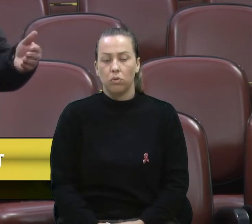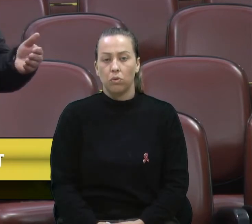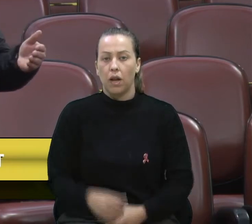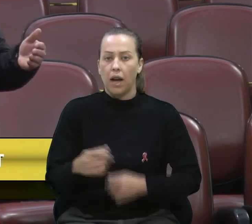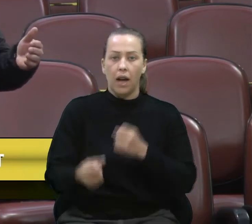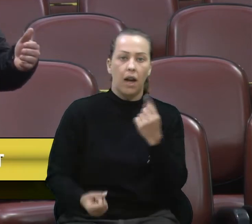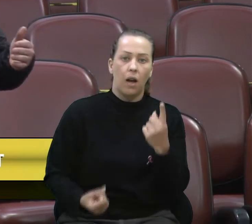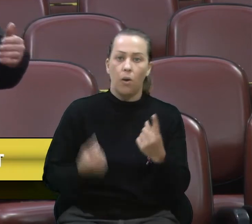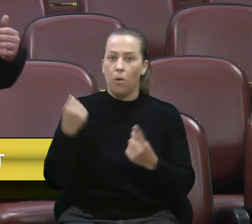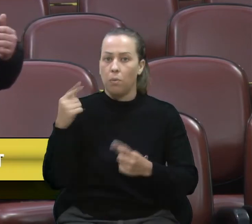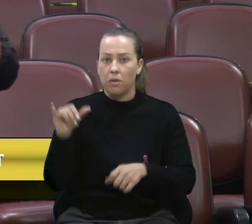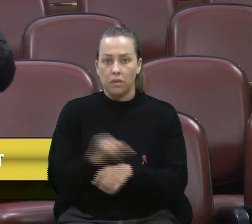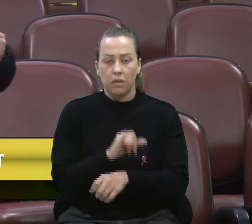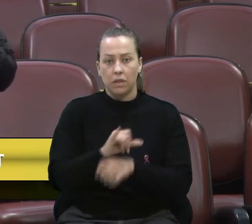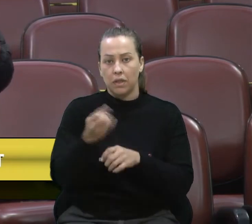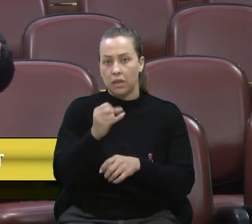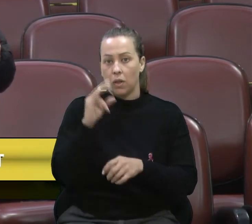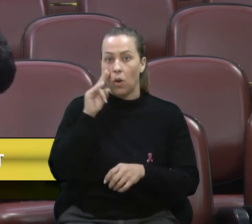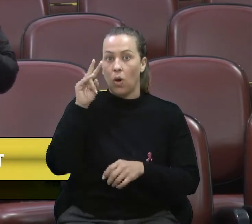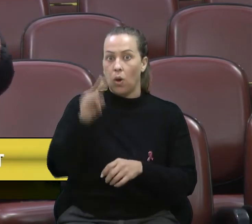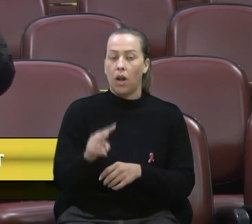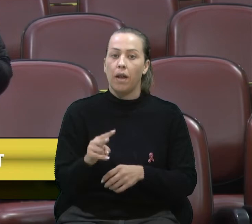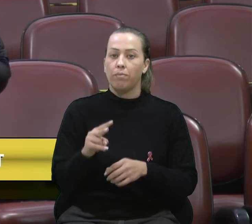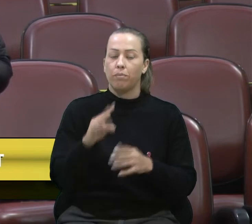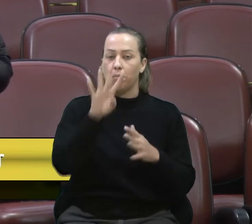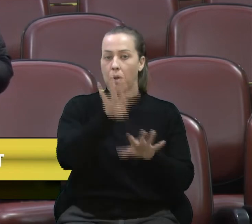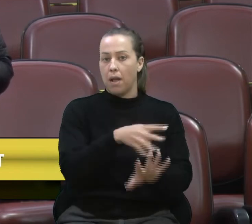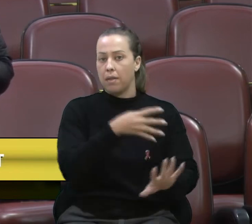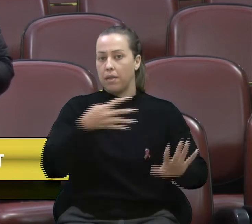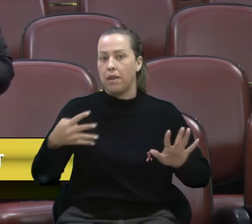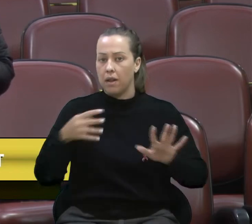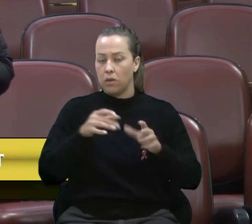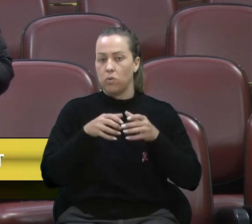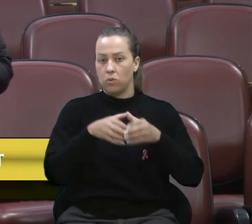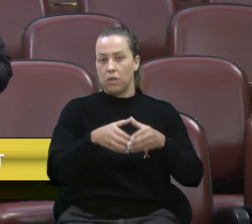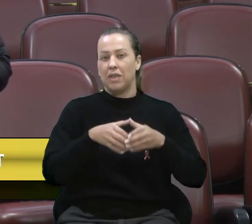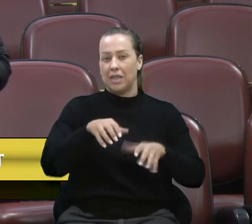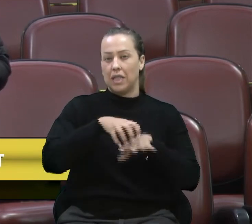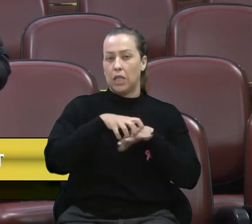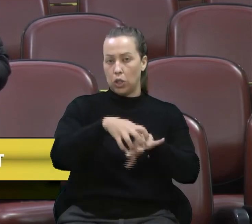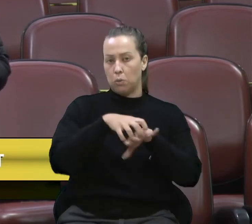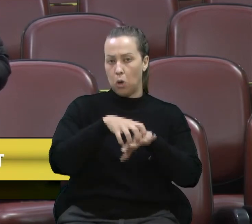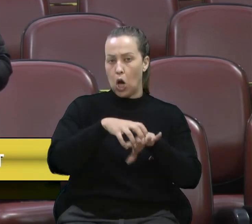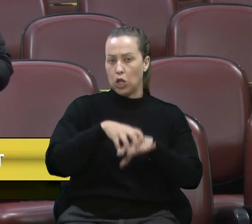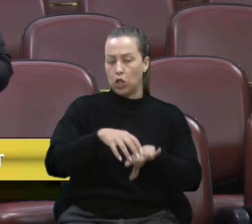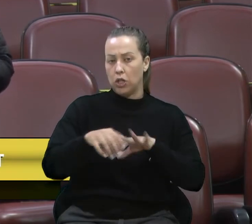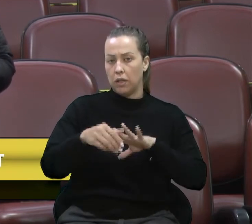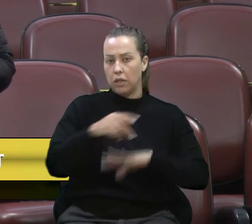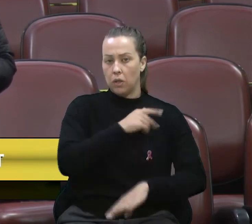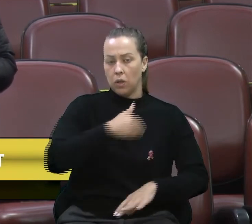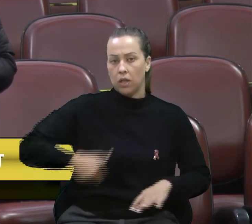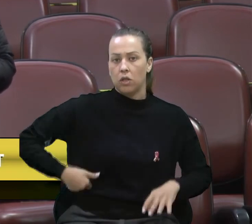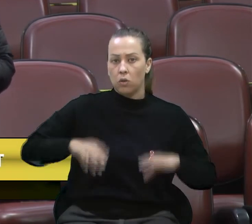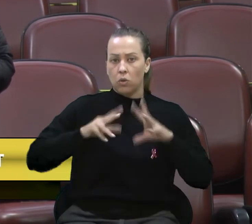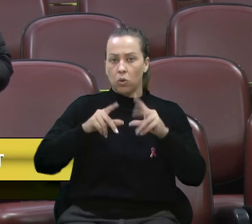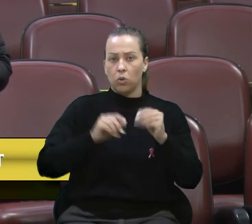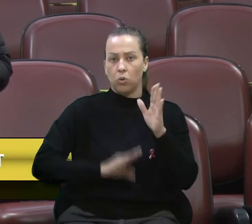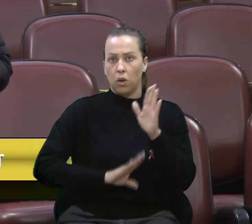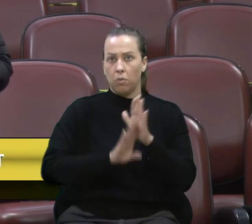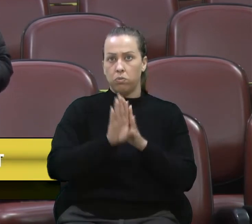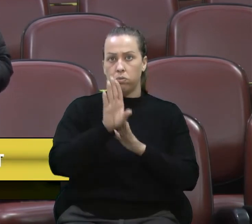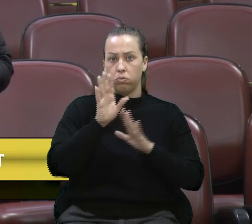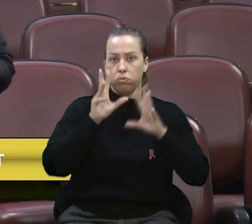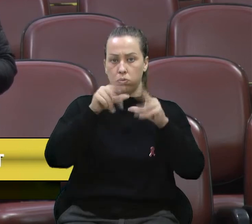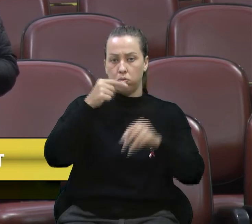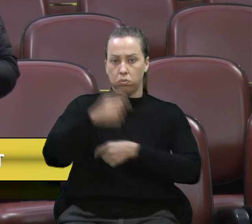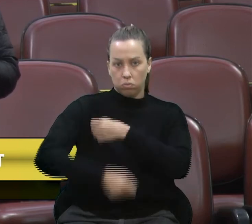algumas formas, e se olharmos as planilhas do transporte coletivo, a gente pode perceber que com todos os aumentos que tiveram